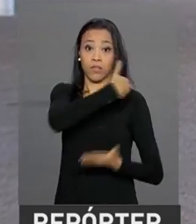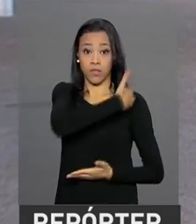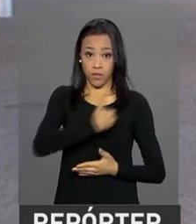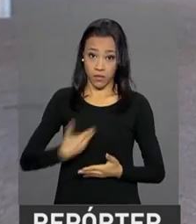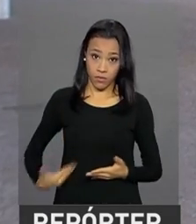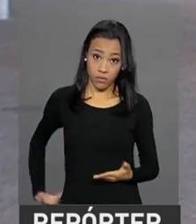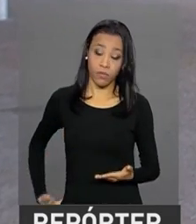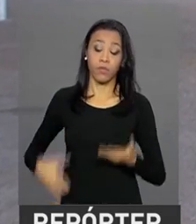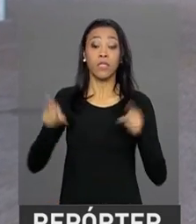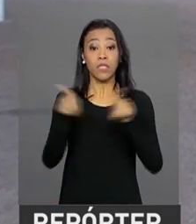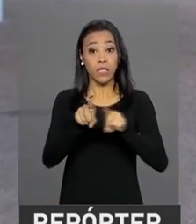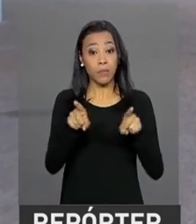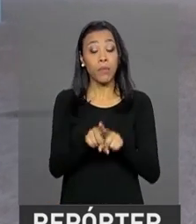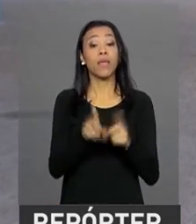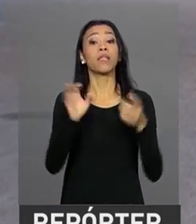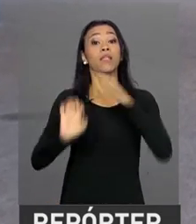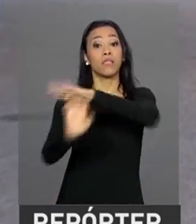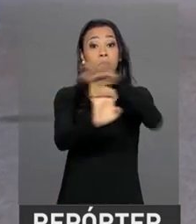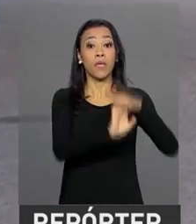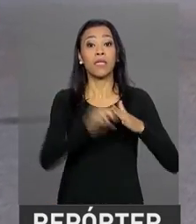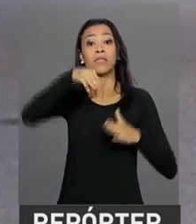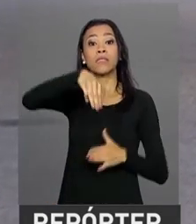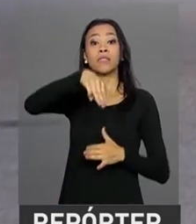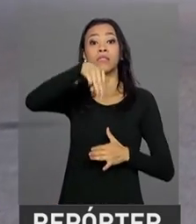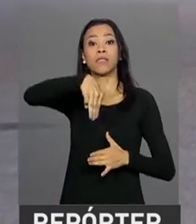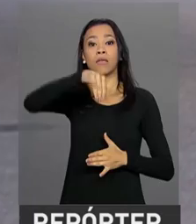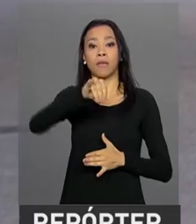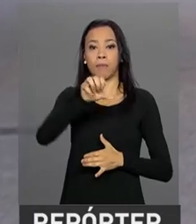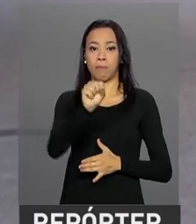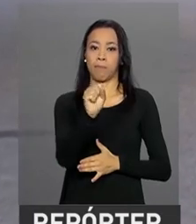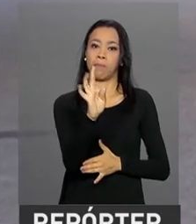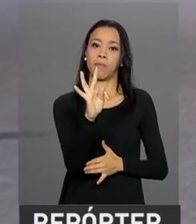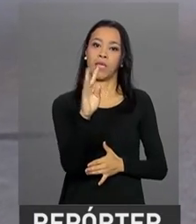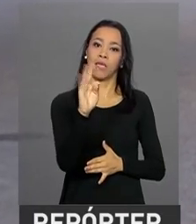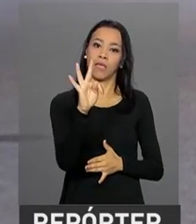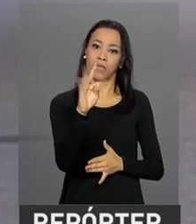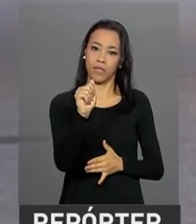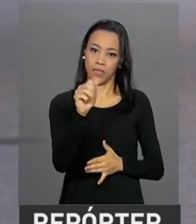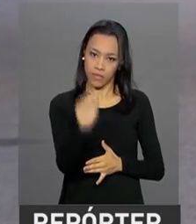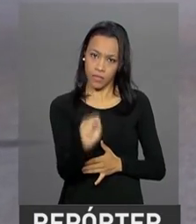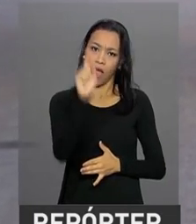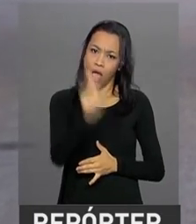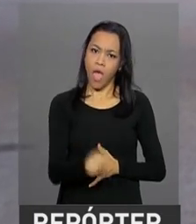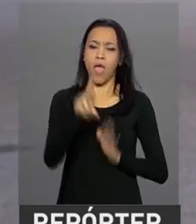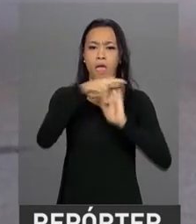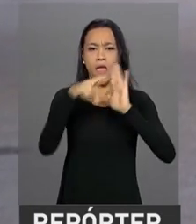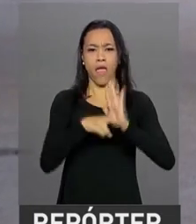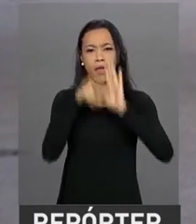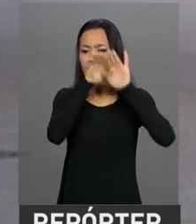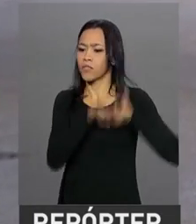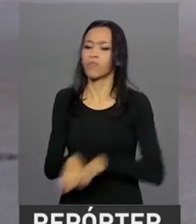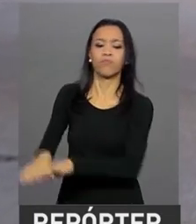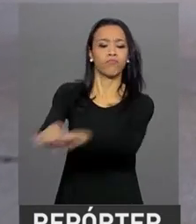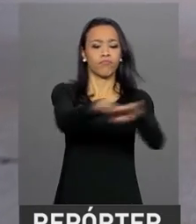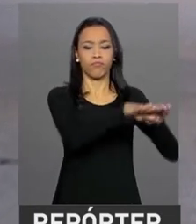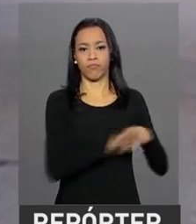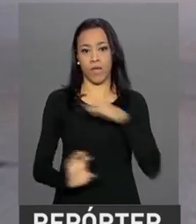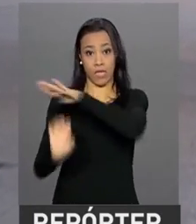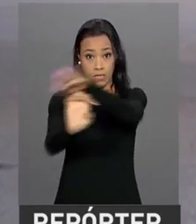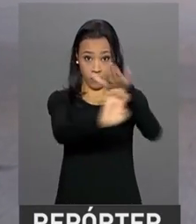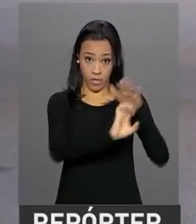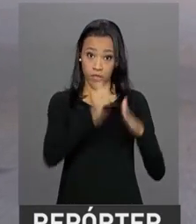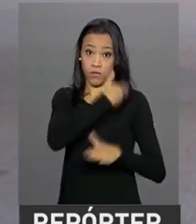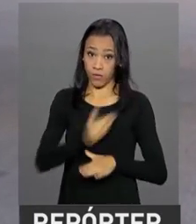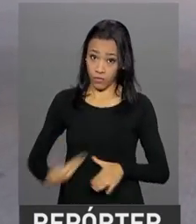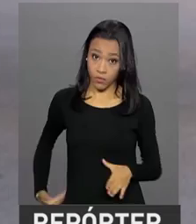de economia mista. Essas regras, essas normas, elas devem ser aplicadas a todas as empresas públicas e de sociedade de economia